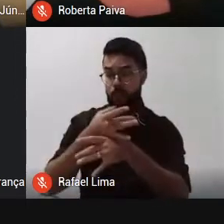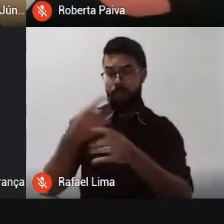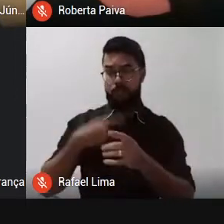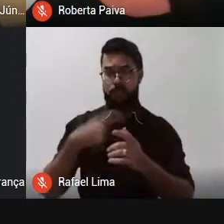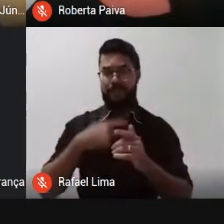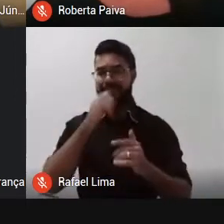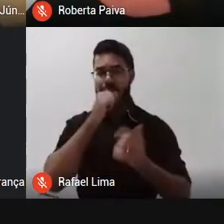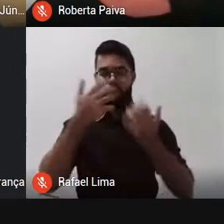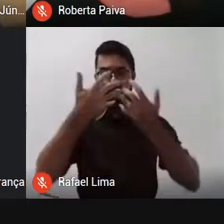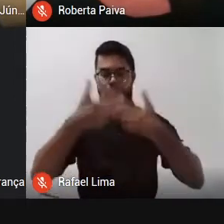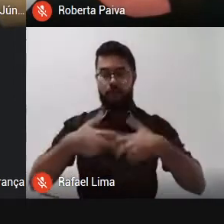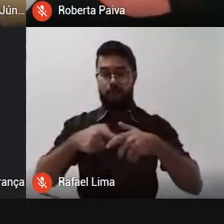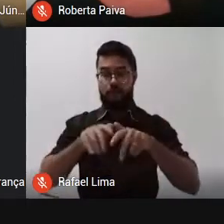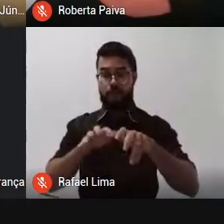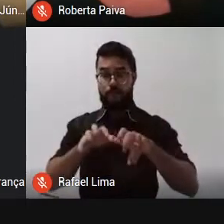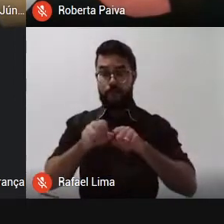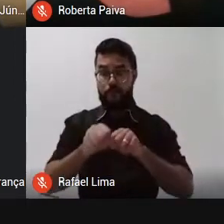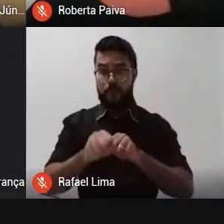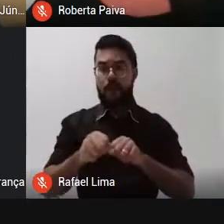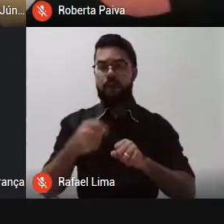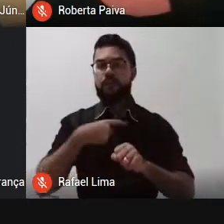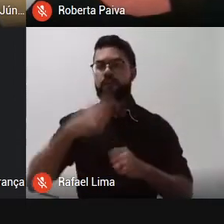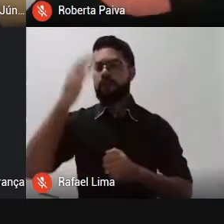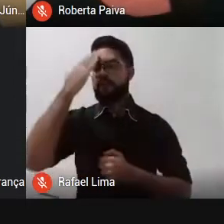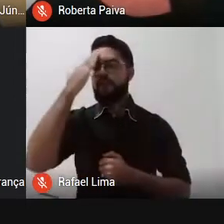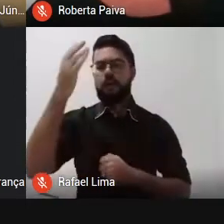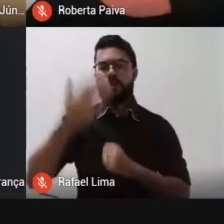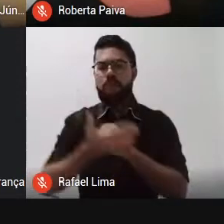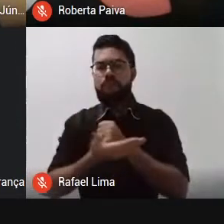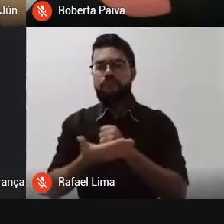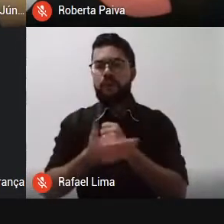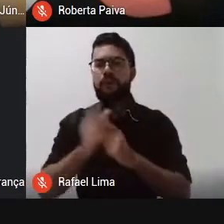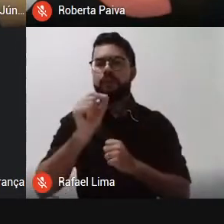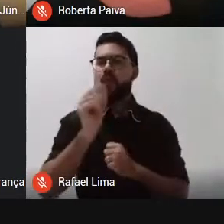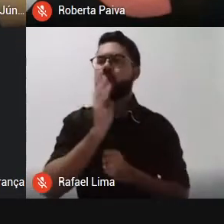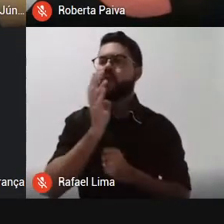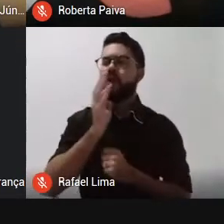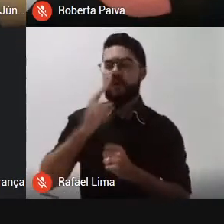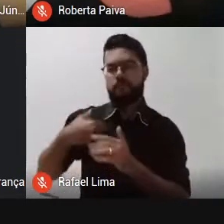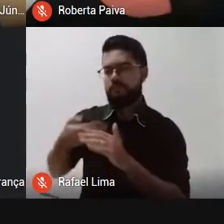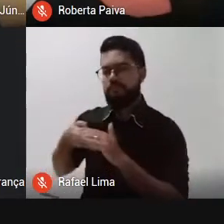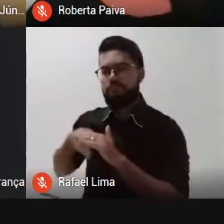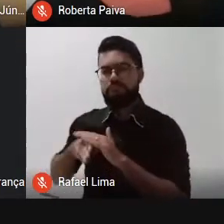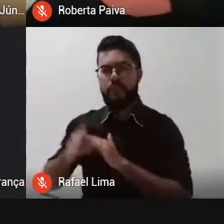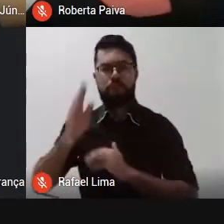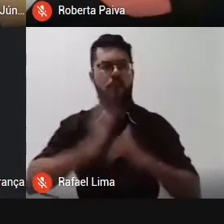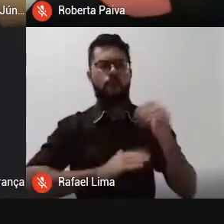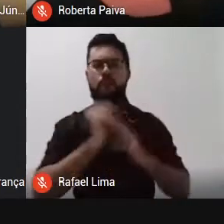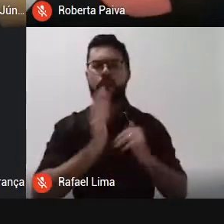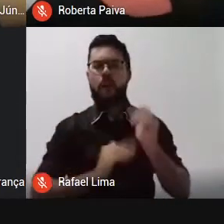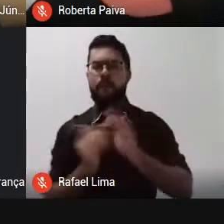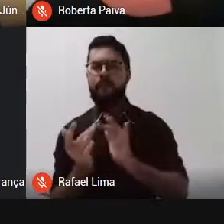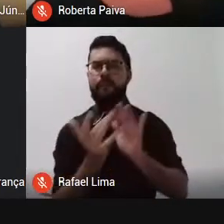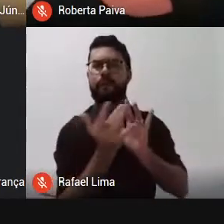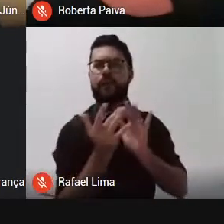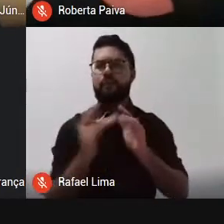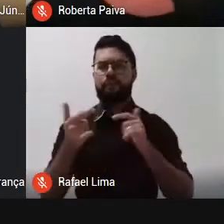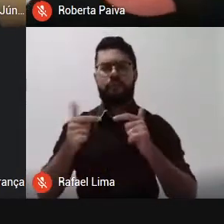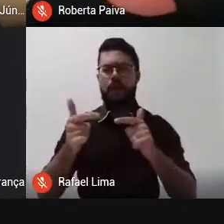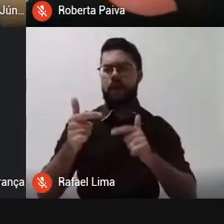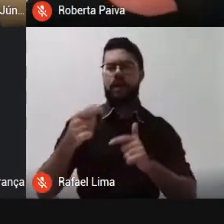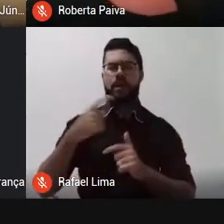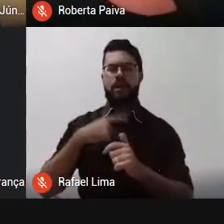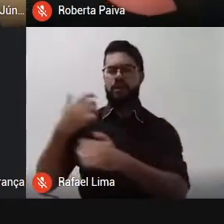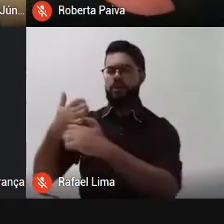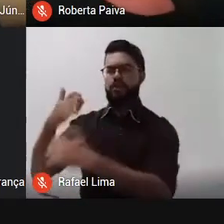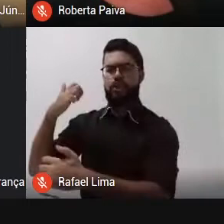ele sai com uma base de desenho e apto a se adaptar a outros profissionais, a escritores, a arquitetos, a engenheiros, né,